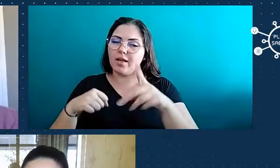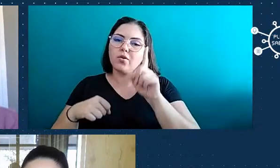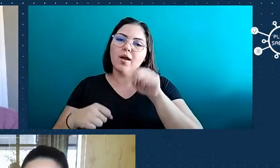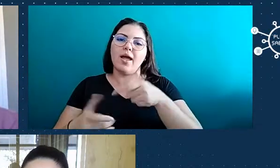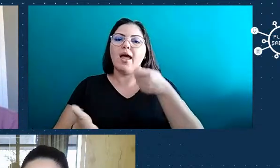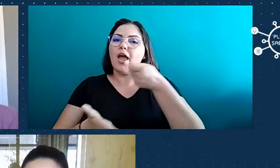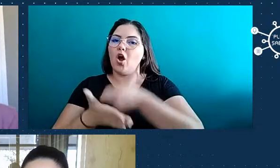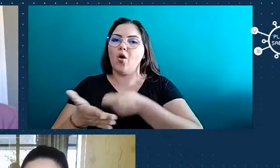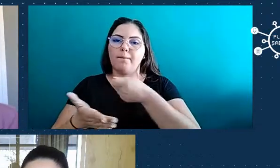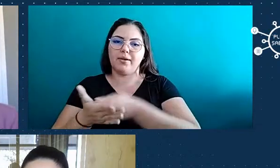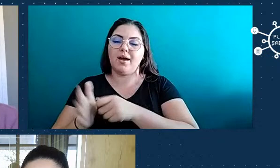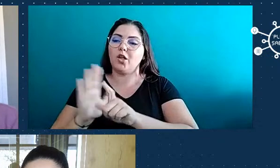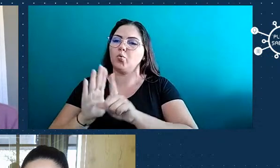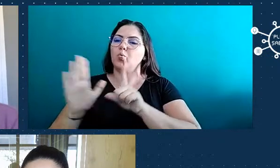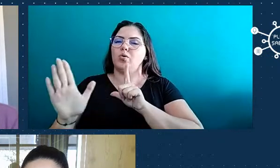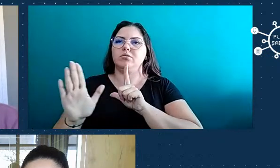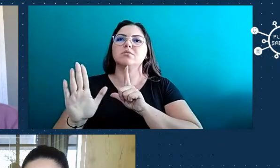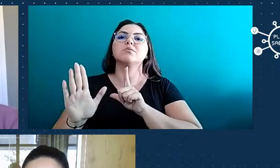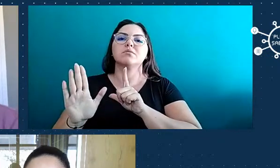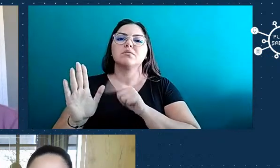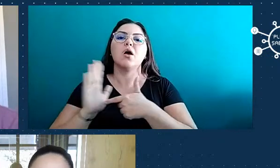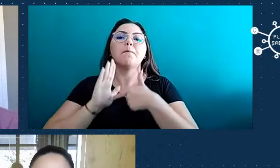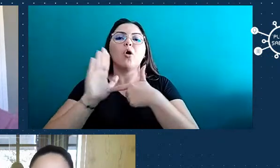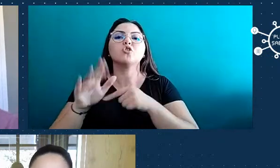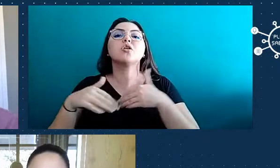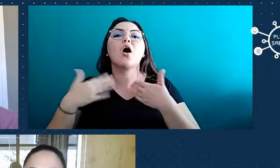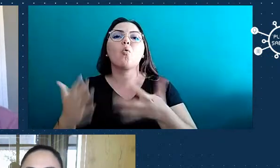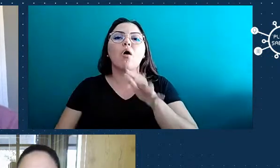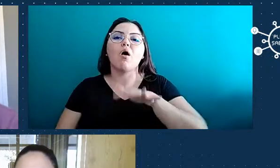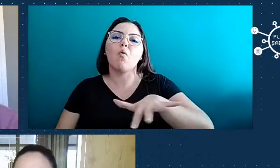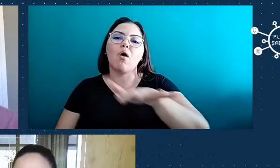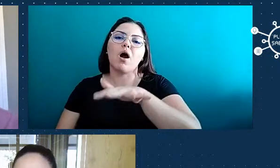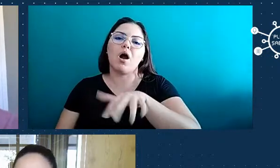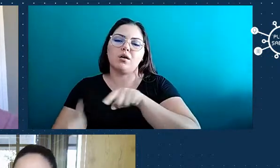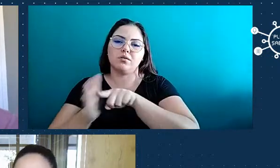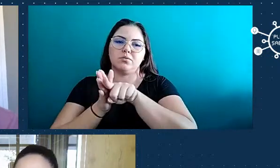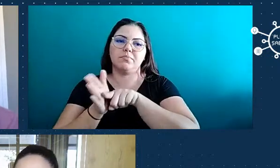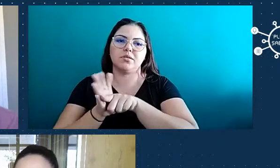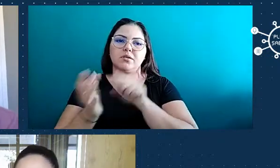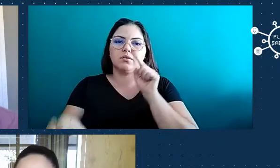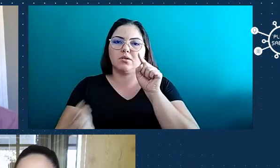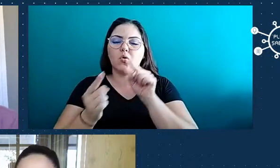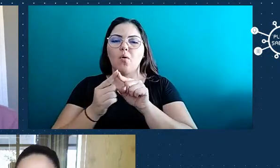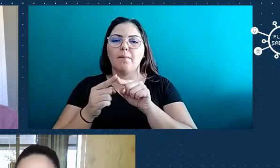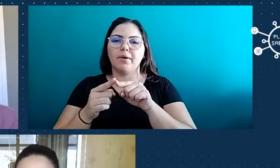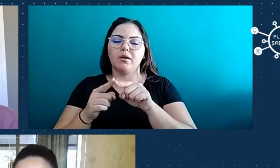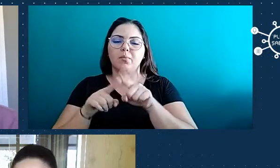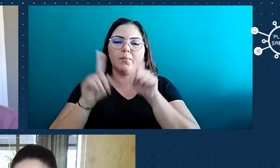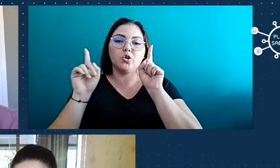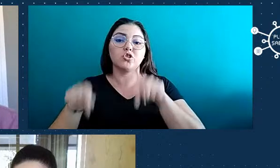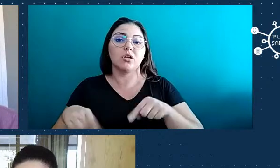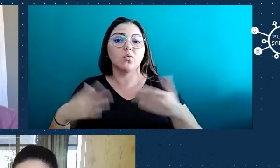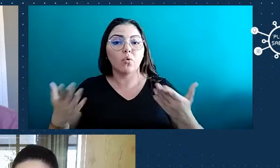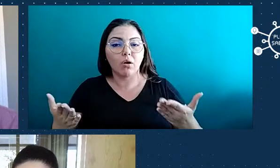já sinalize a qual linha de pesquisa esse projeto se afina. Porque, inclusive,